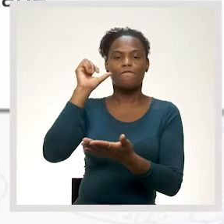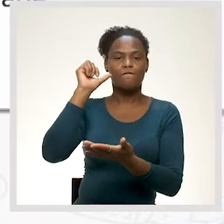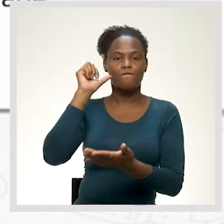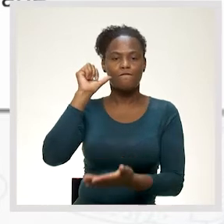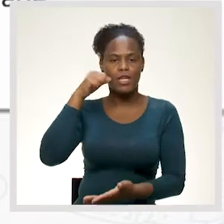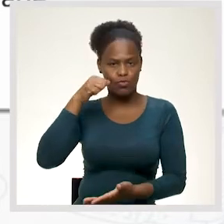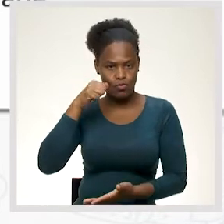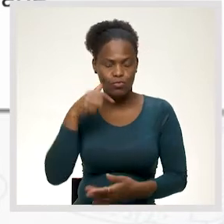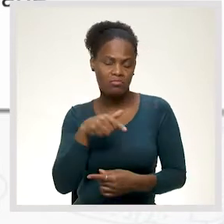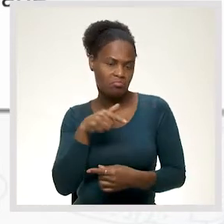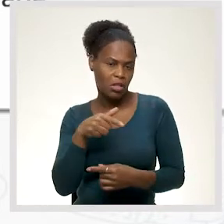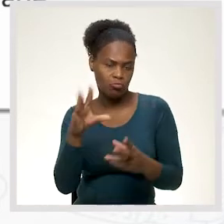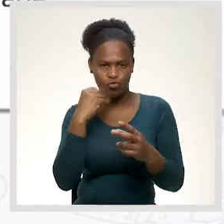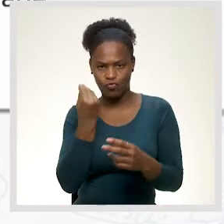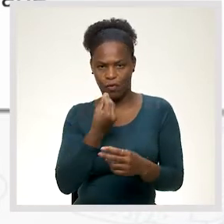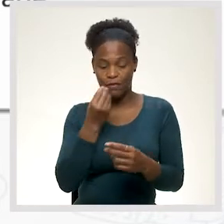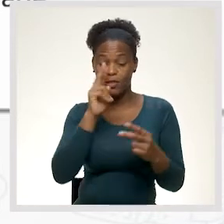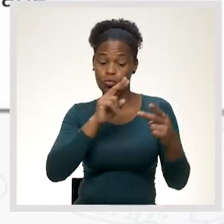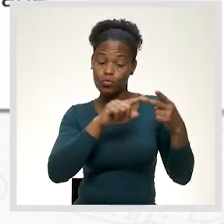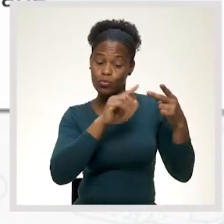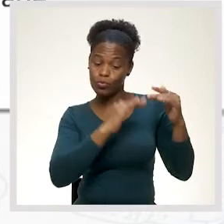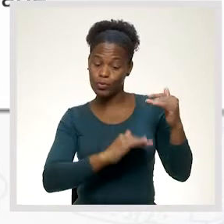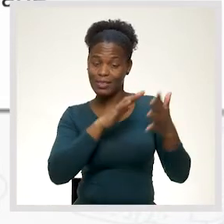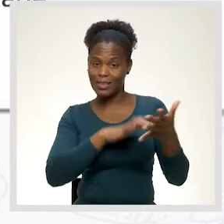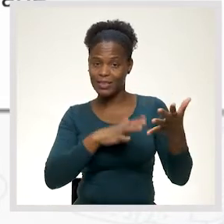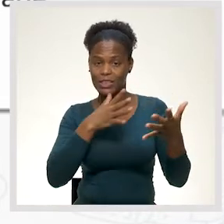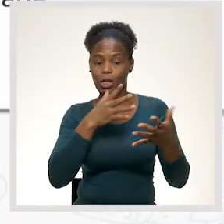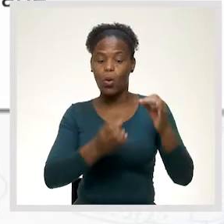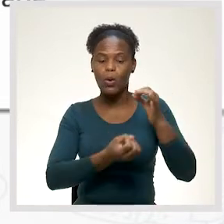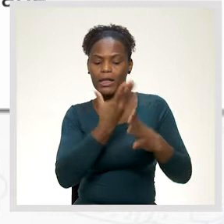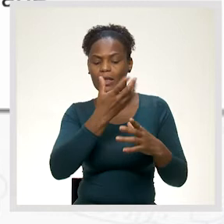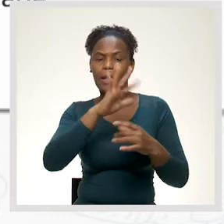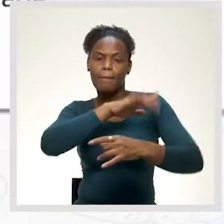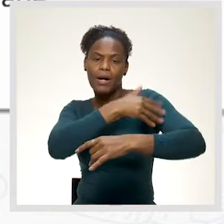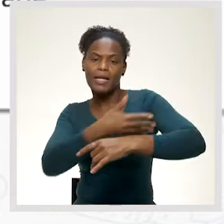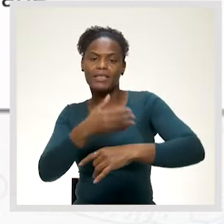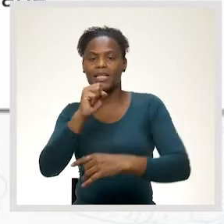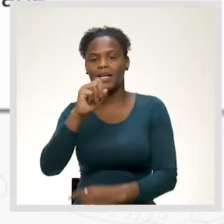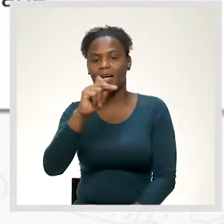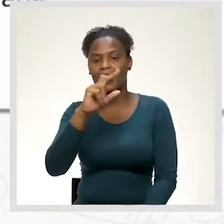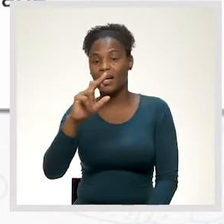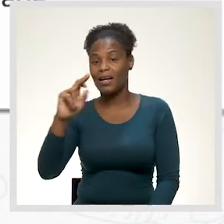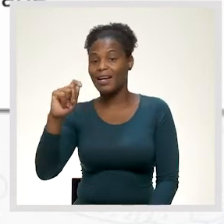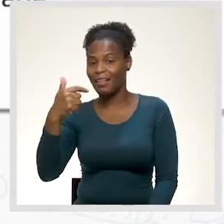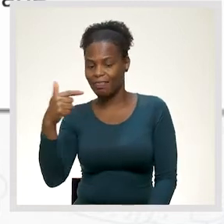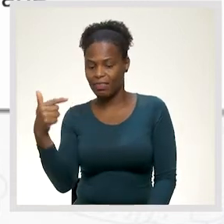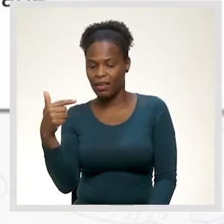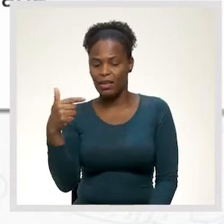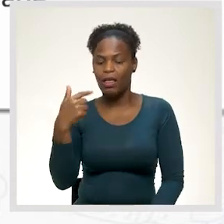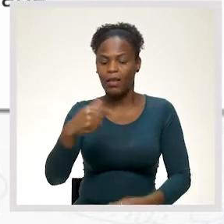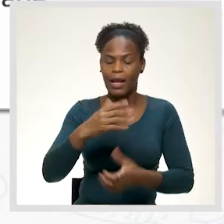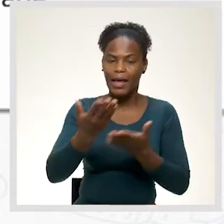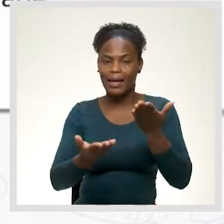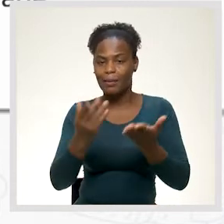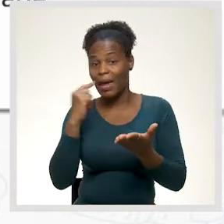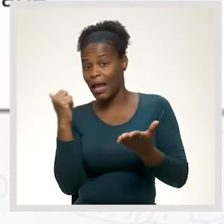mocidade. E o segundo comentário diz: a originalidade da poesia de Garrett consiste no equilíbrio com